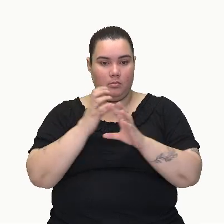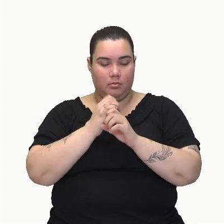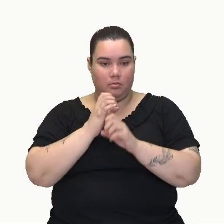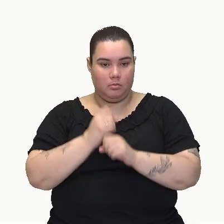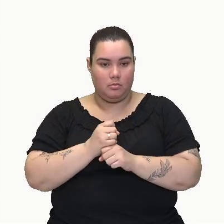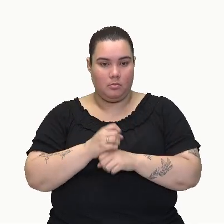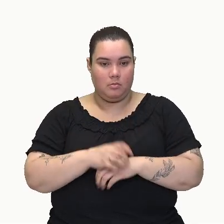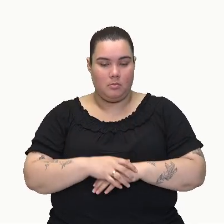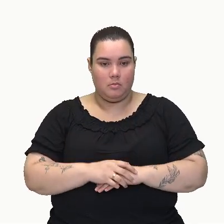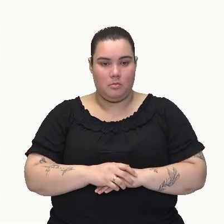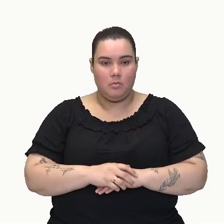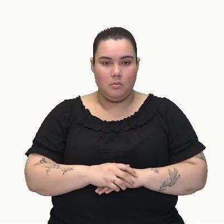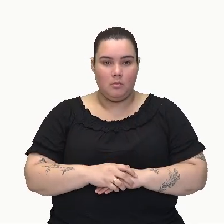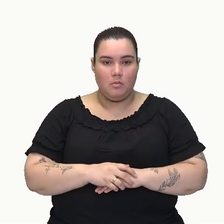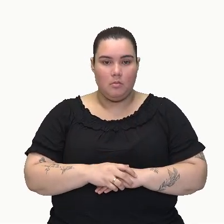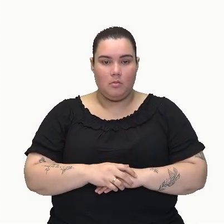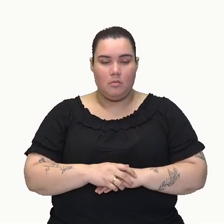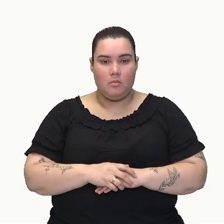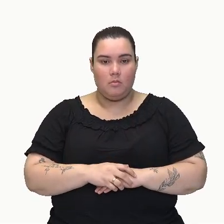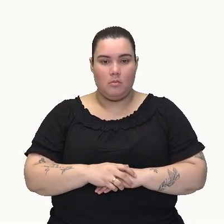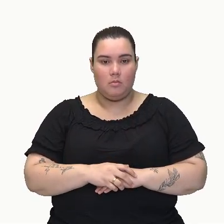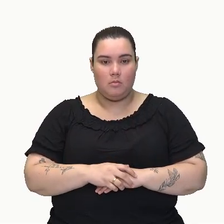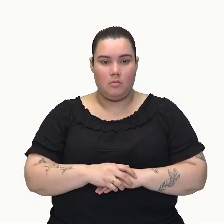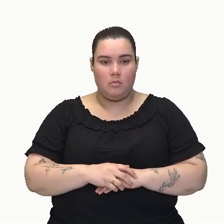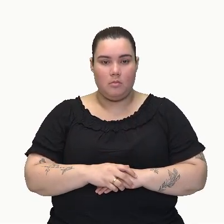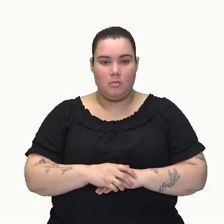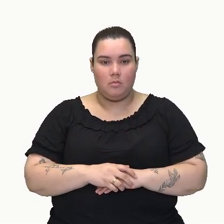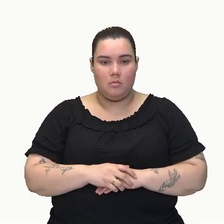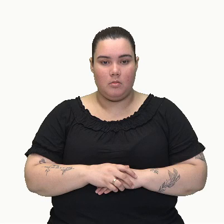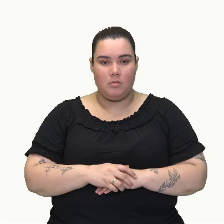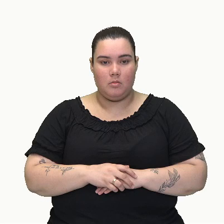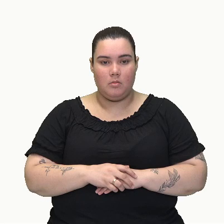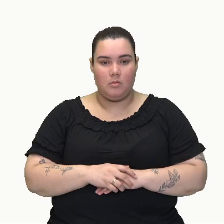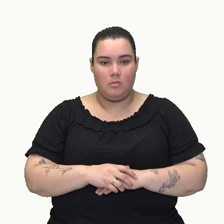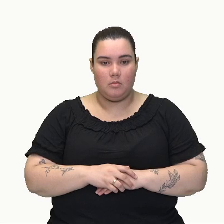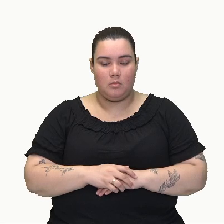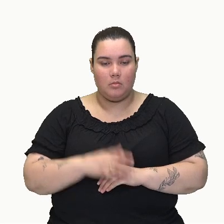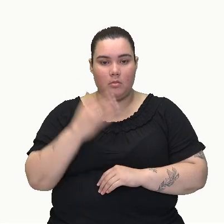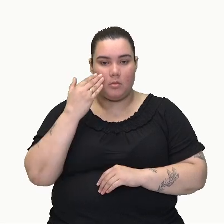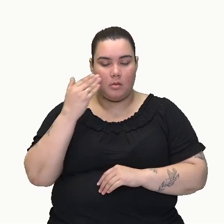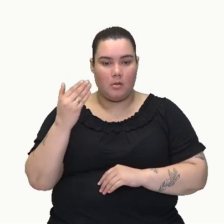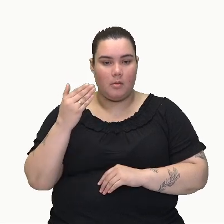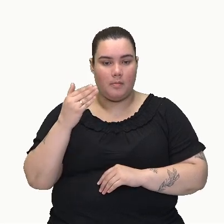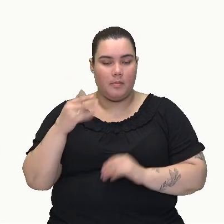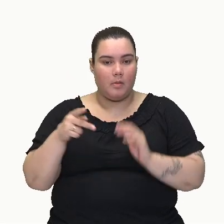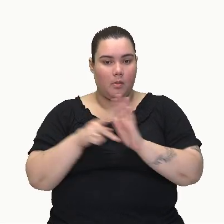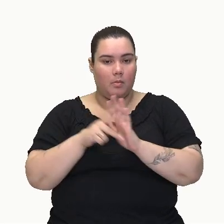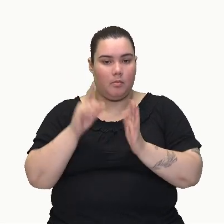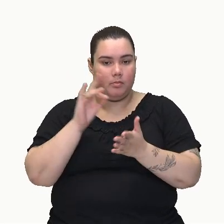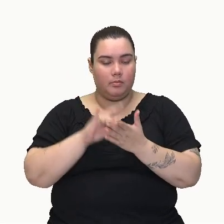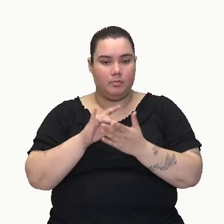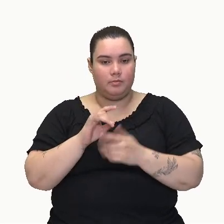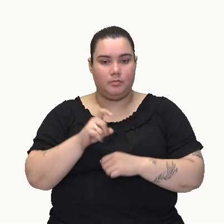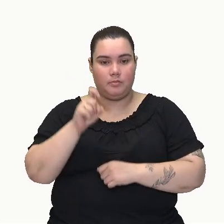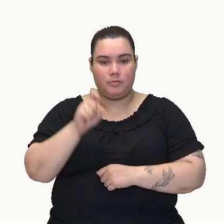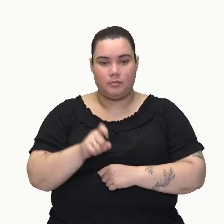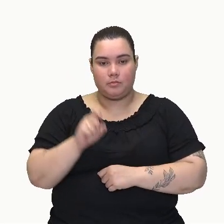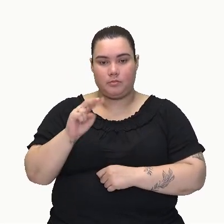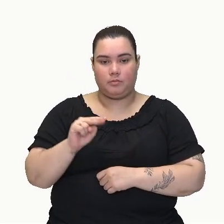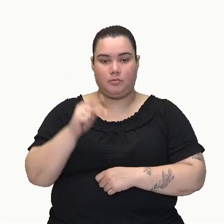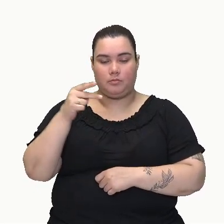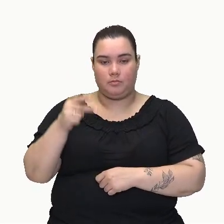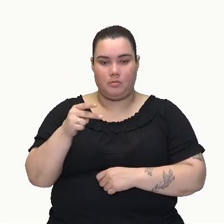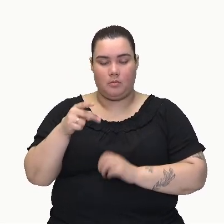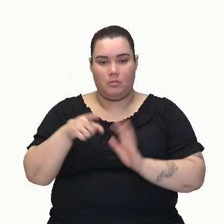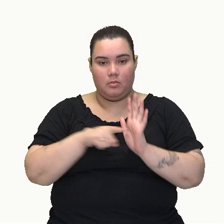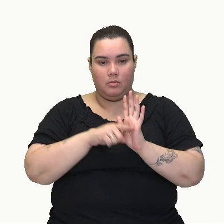lugar, nós temos aqui, ó, y, essa é a nossa função original, né? X ao quadrado